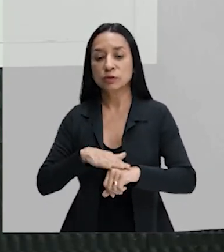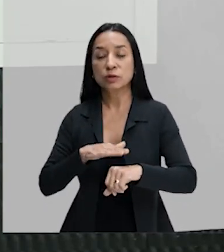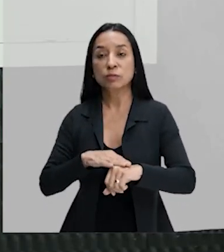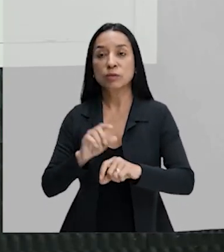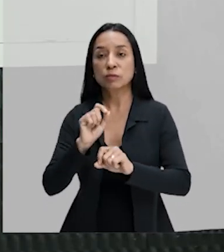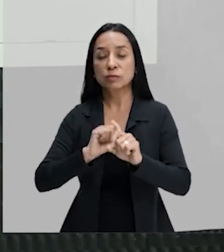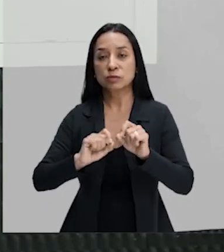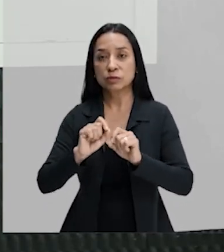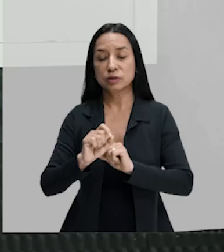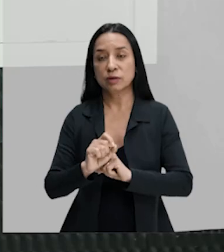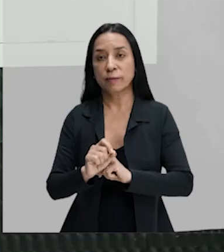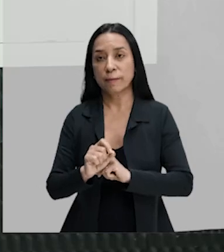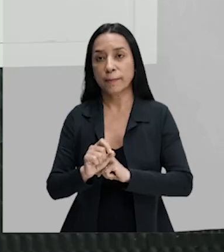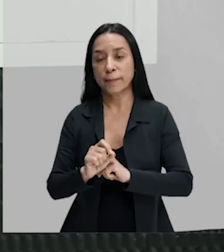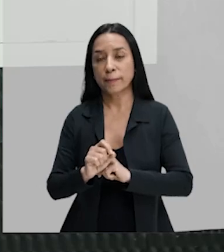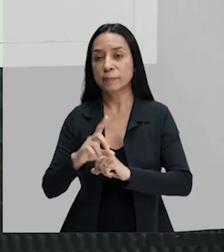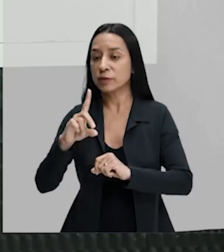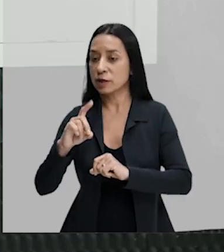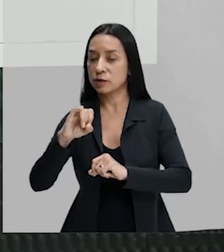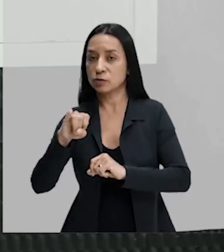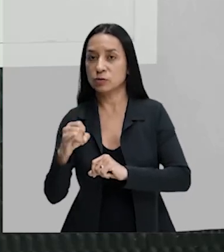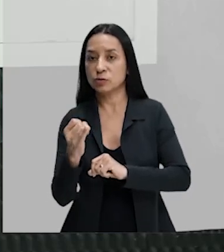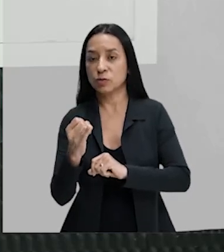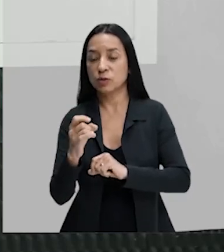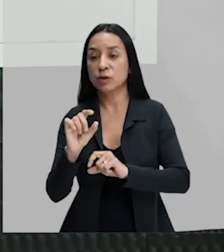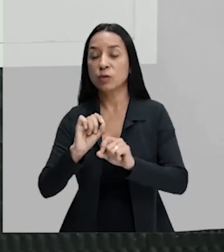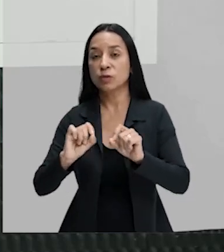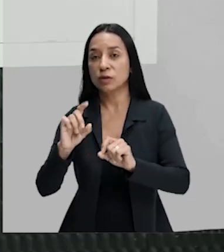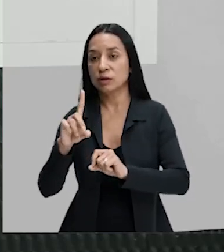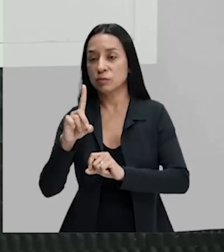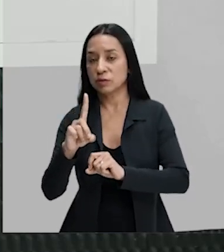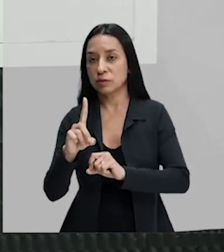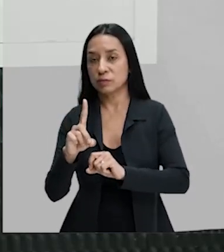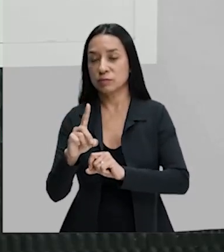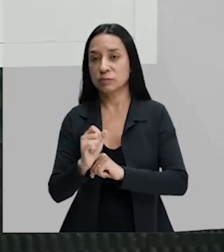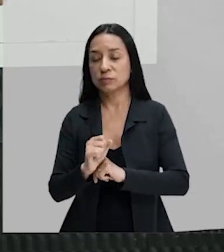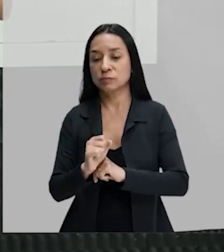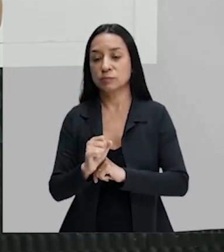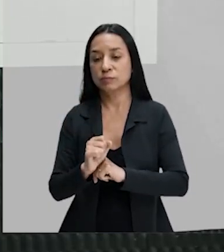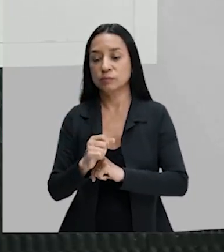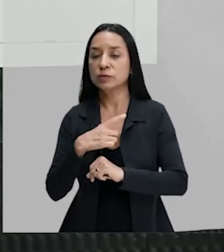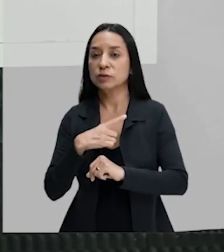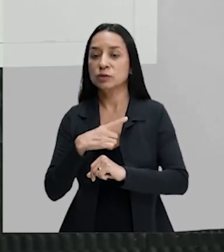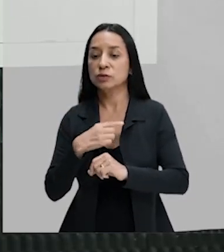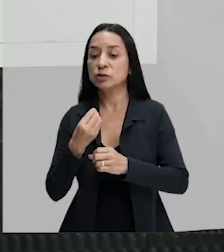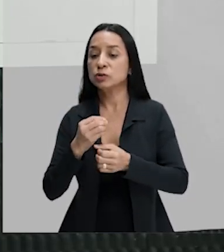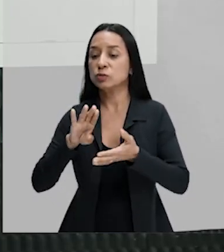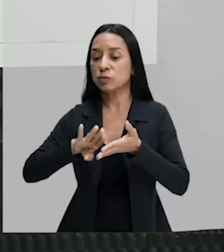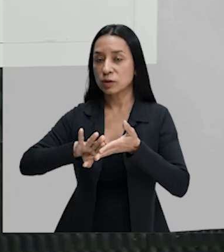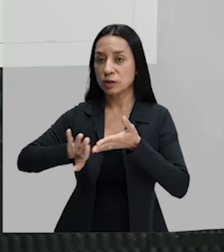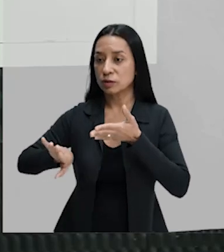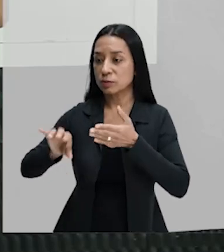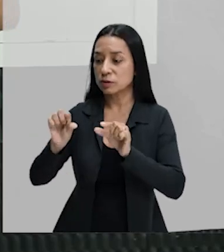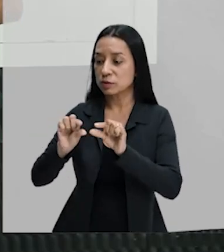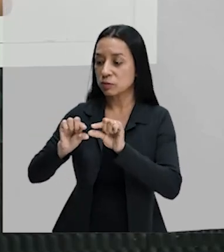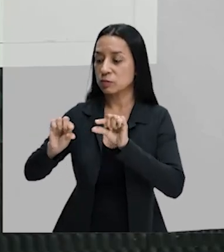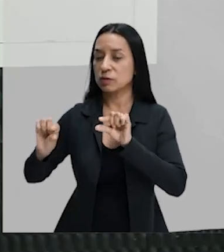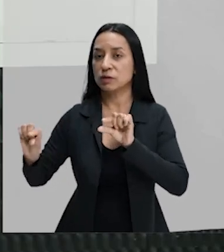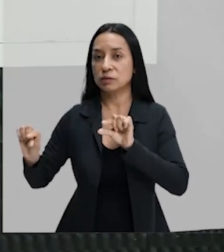complementar, notação D e J, o determinante obtido com a eliminação da